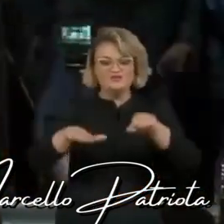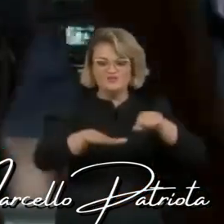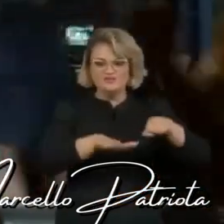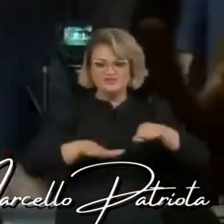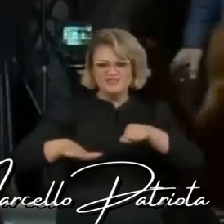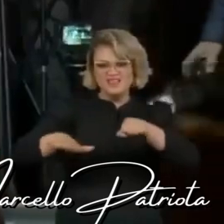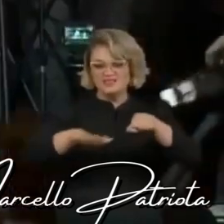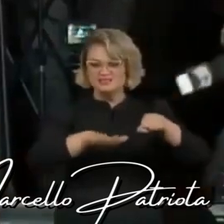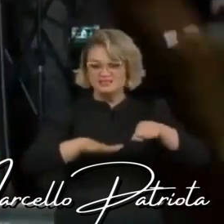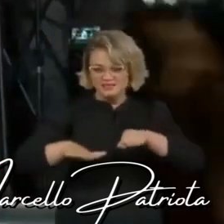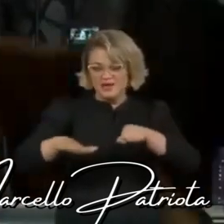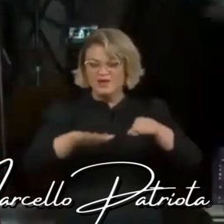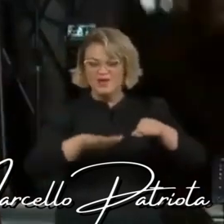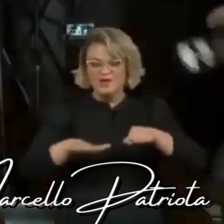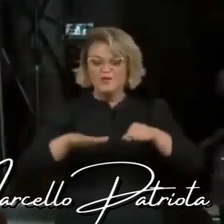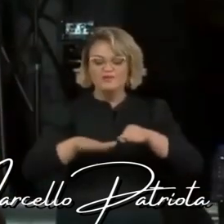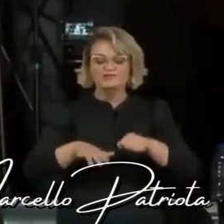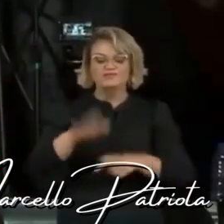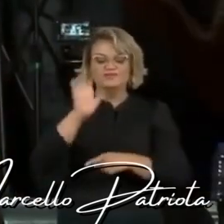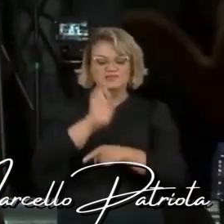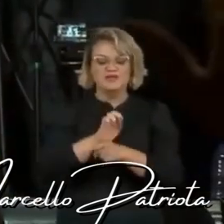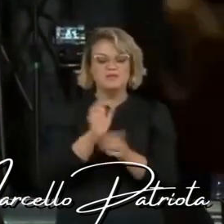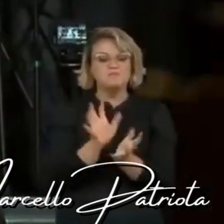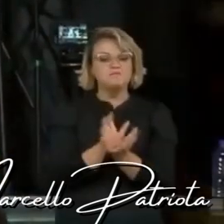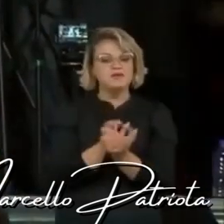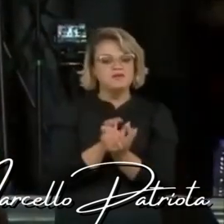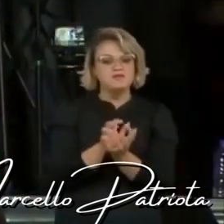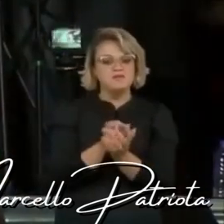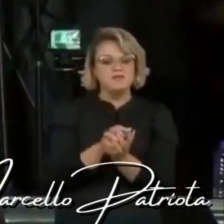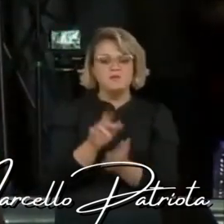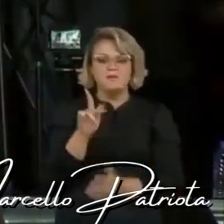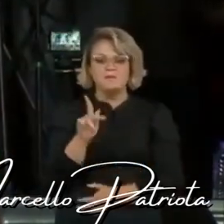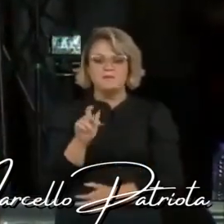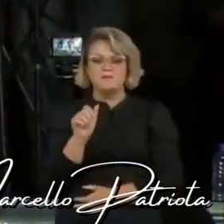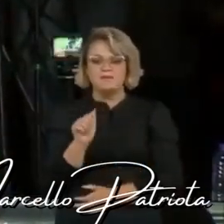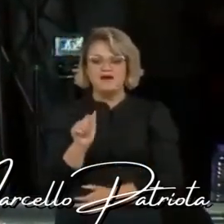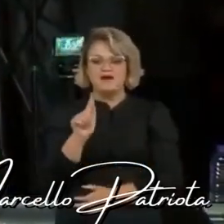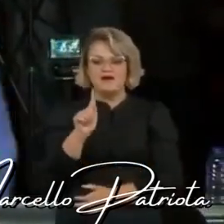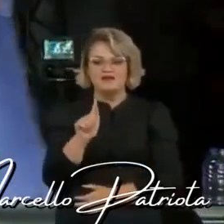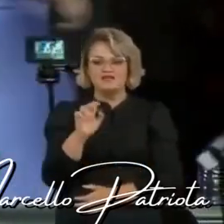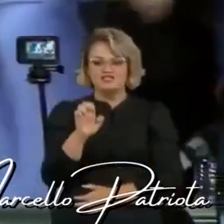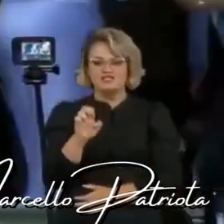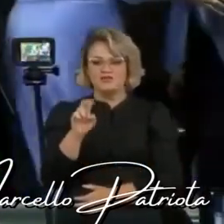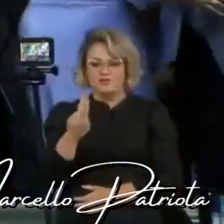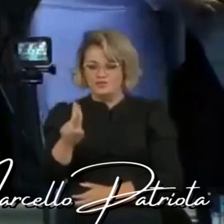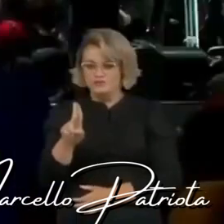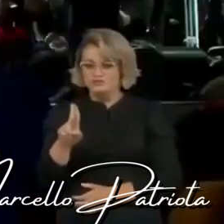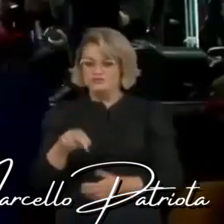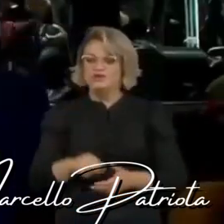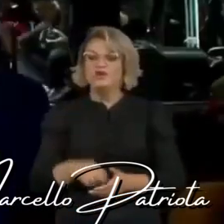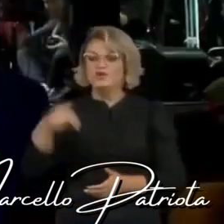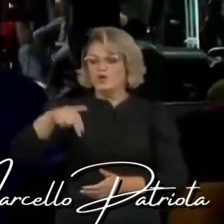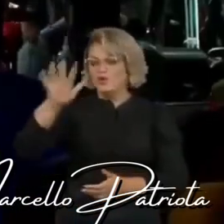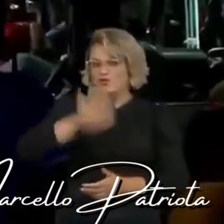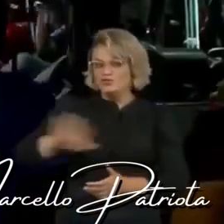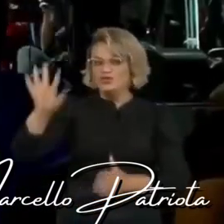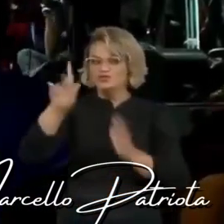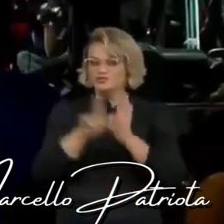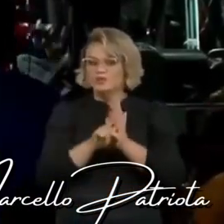Pajeú, lá em Pernambuco, no Nordeste brasileiro.